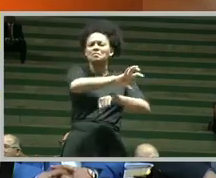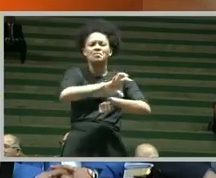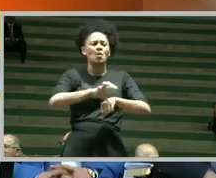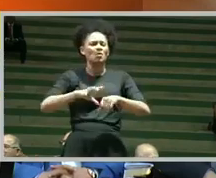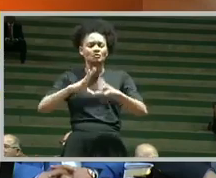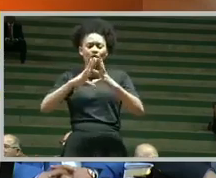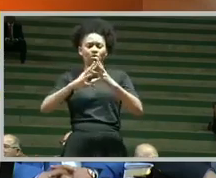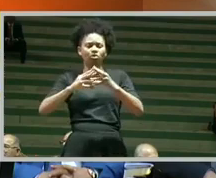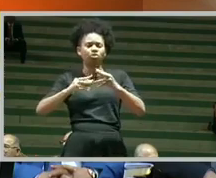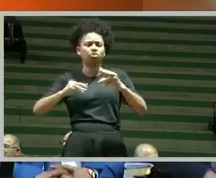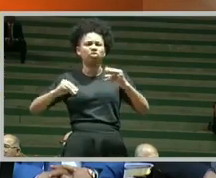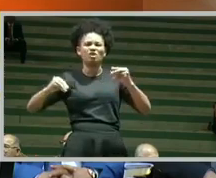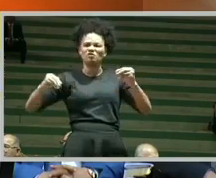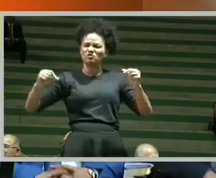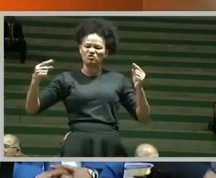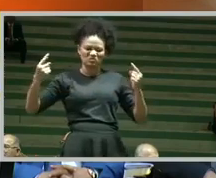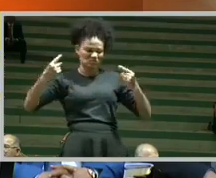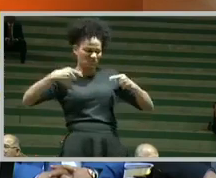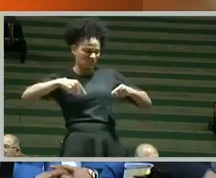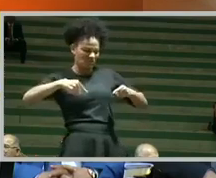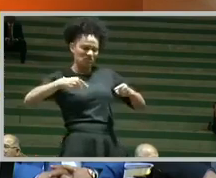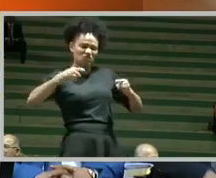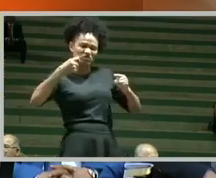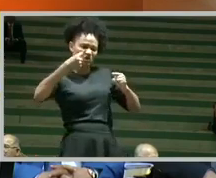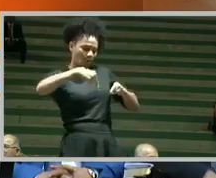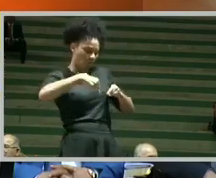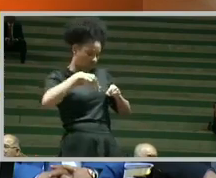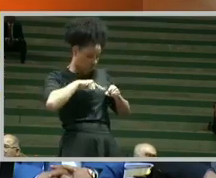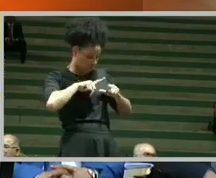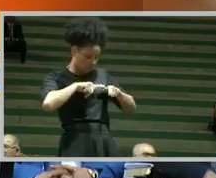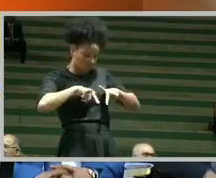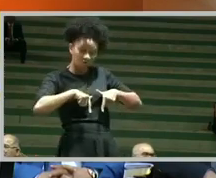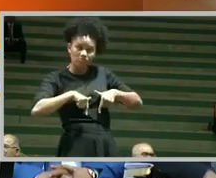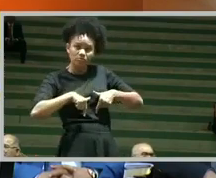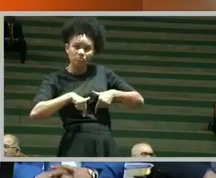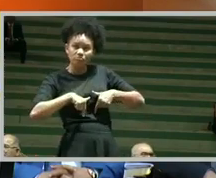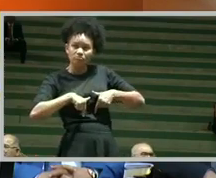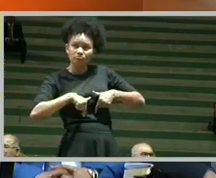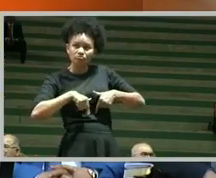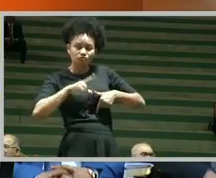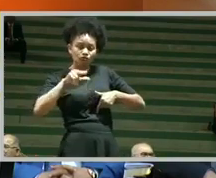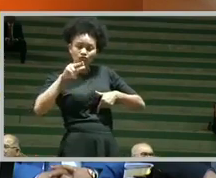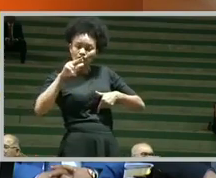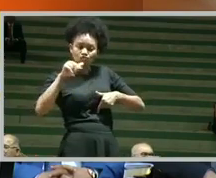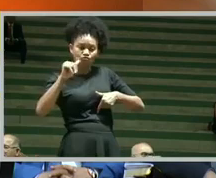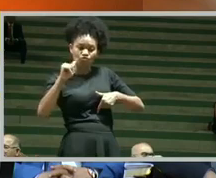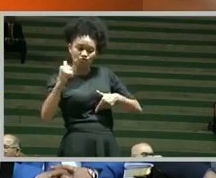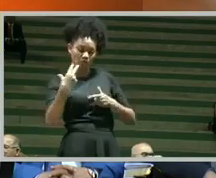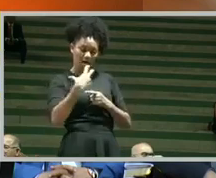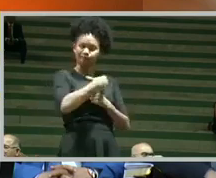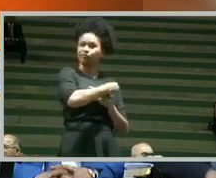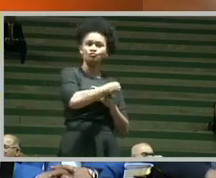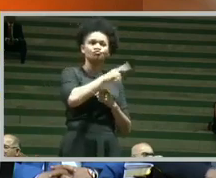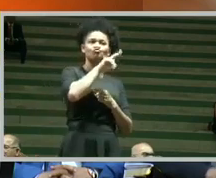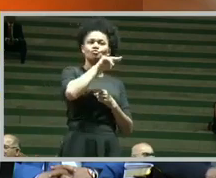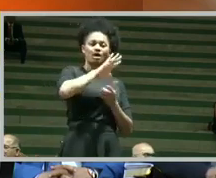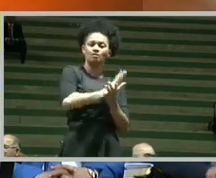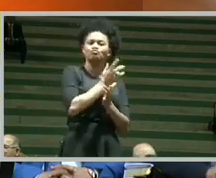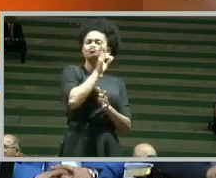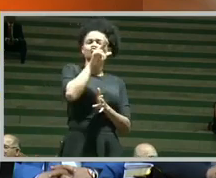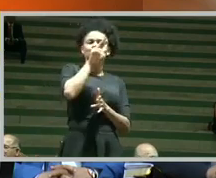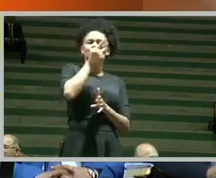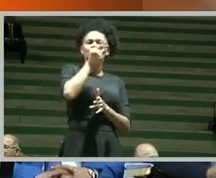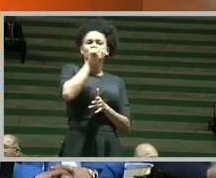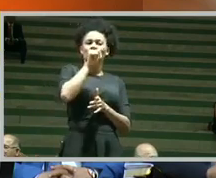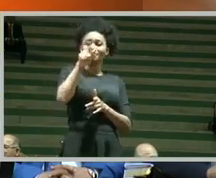mais hoje, lutaram contra Israel, mas nunca conseguiram destruí-lo. Por quê?